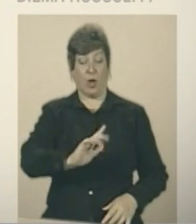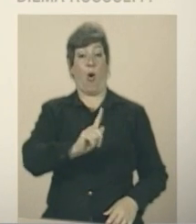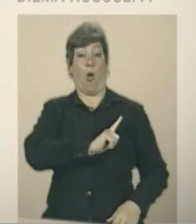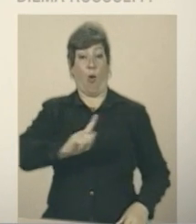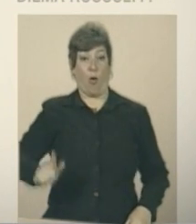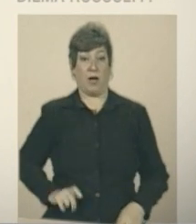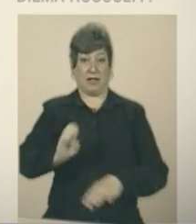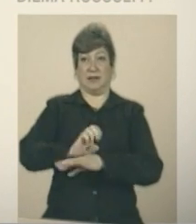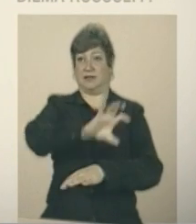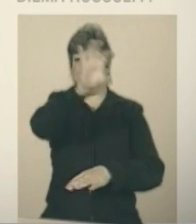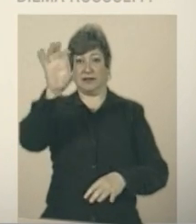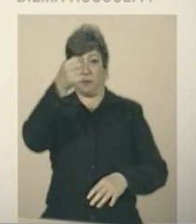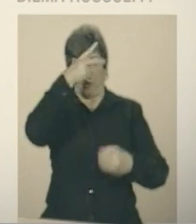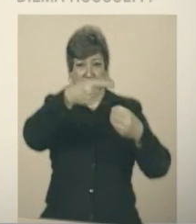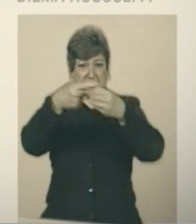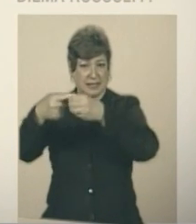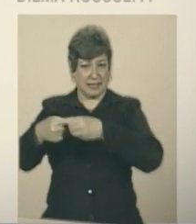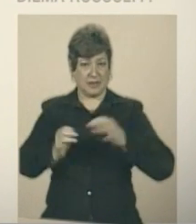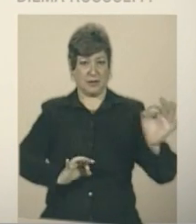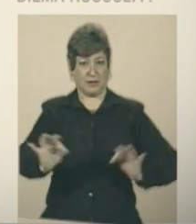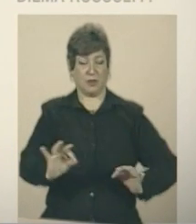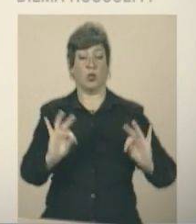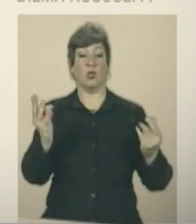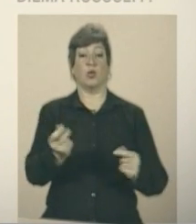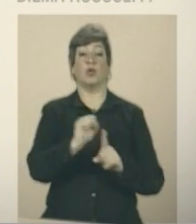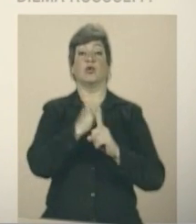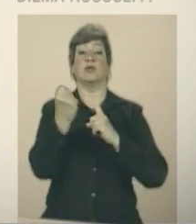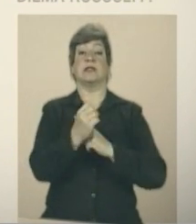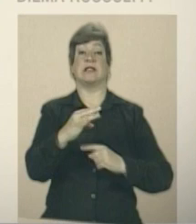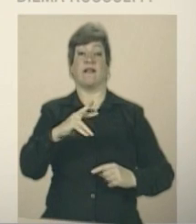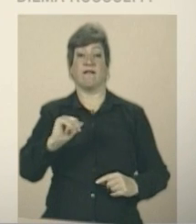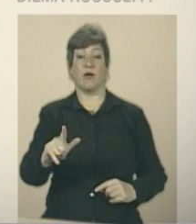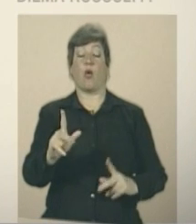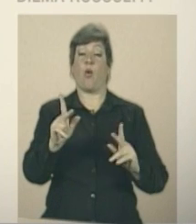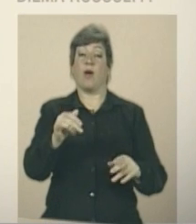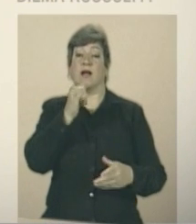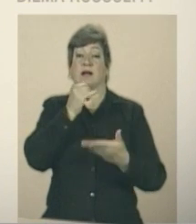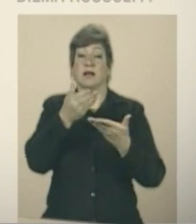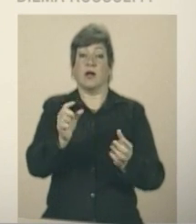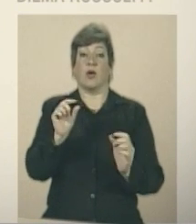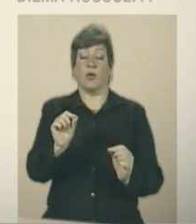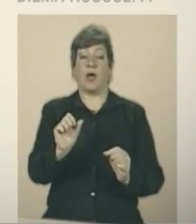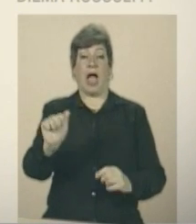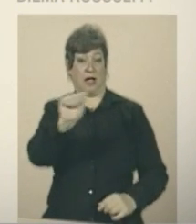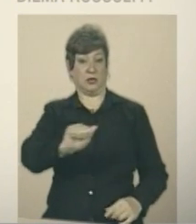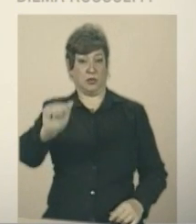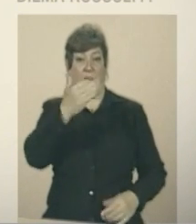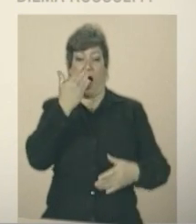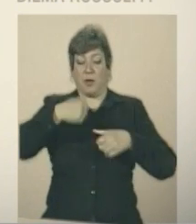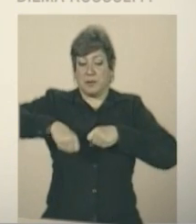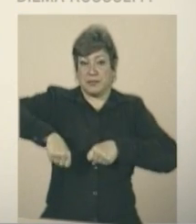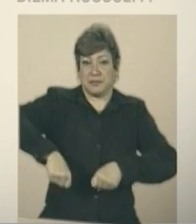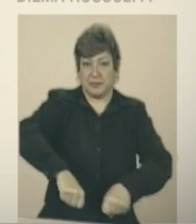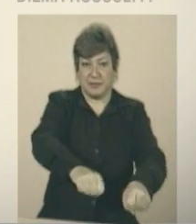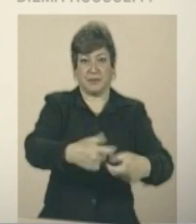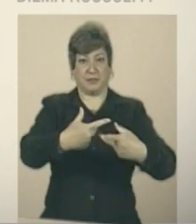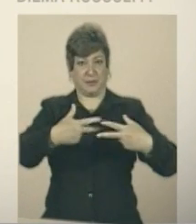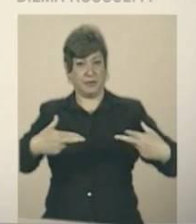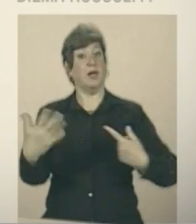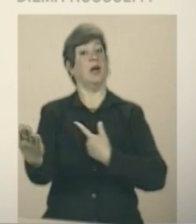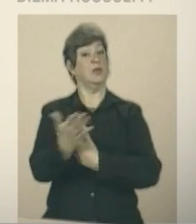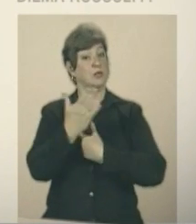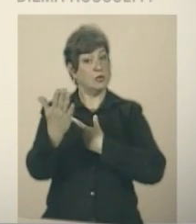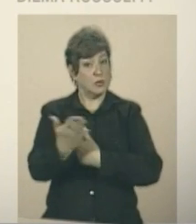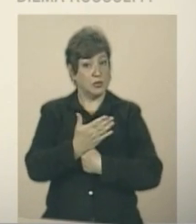estaduais e municipais e a sociedade civil como é o caso da Associação dos supermercados que nos